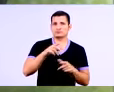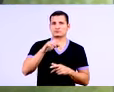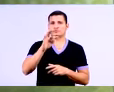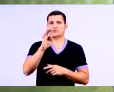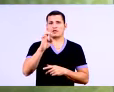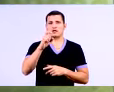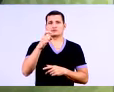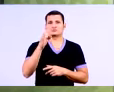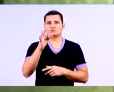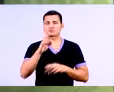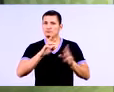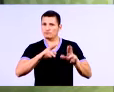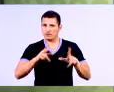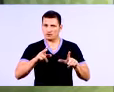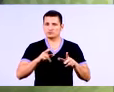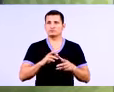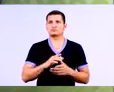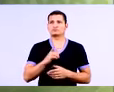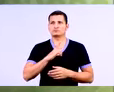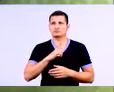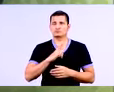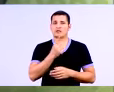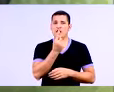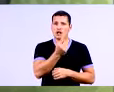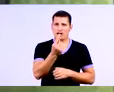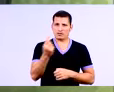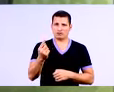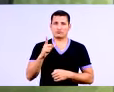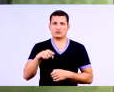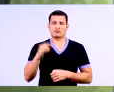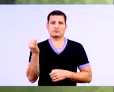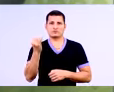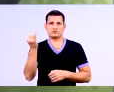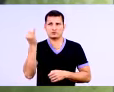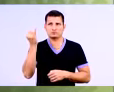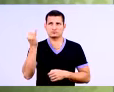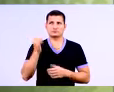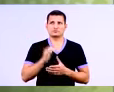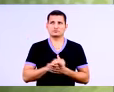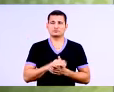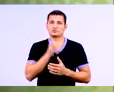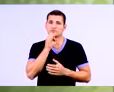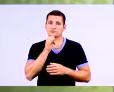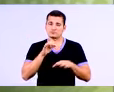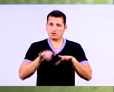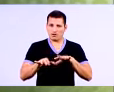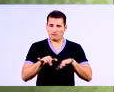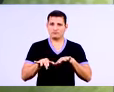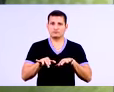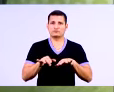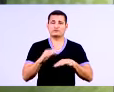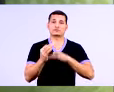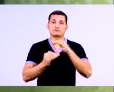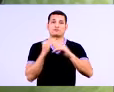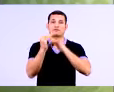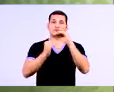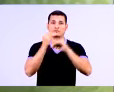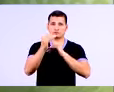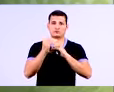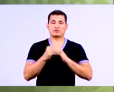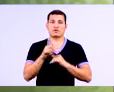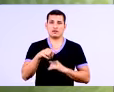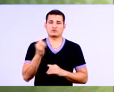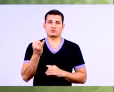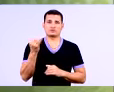o hidden tem outra função, e cada uma delas é importante no momento de desenvolver. É importante quando você